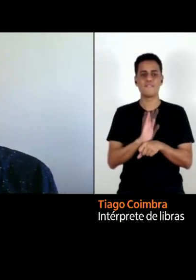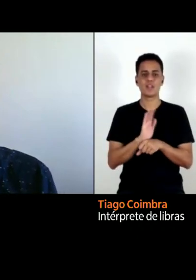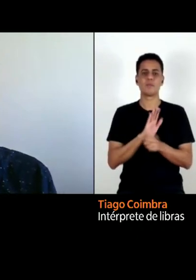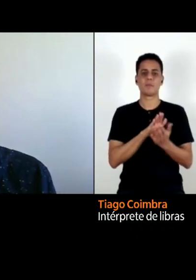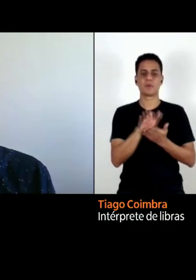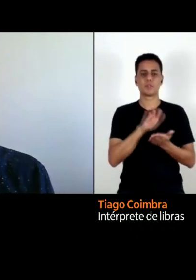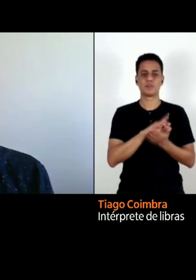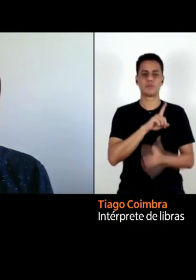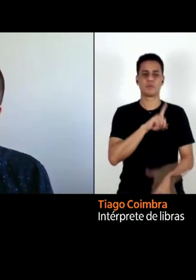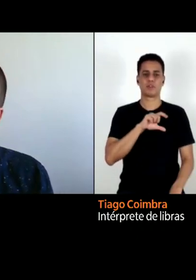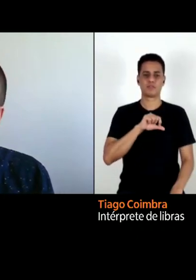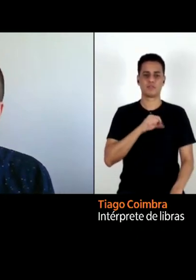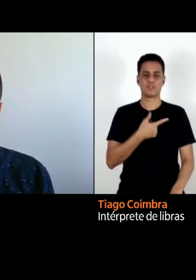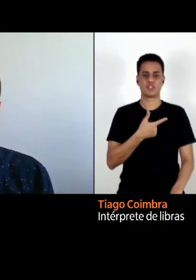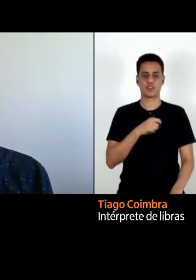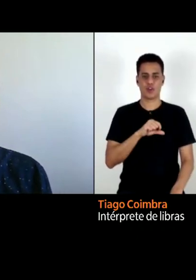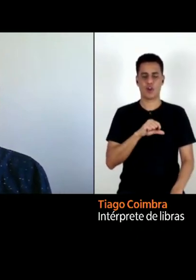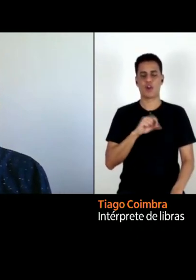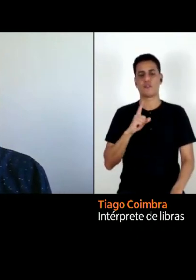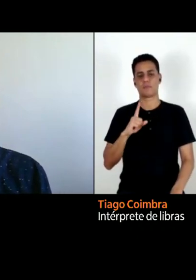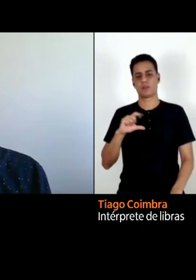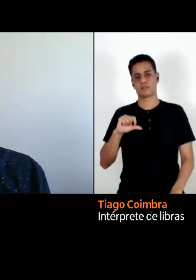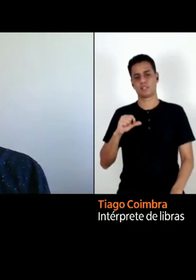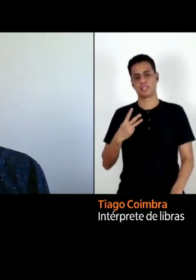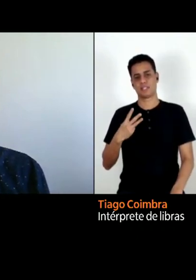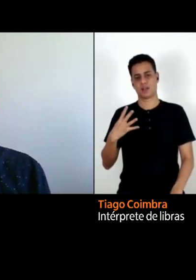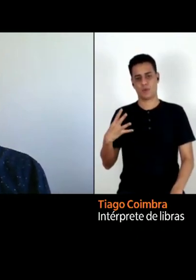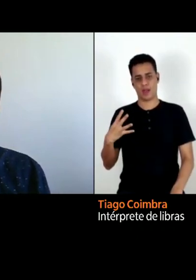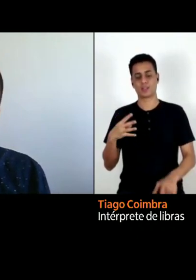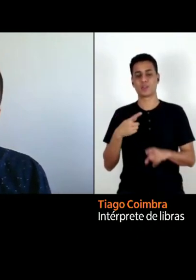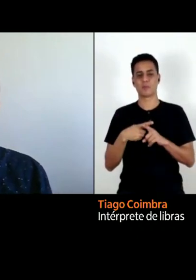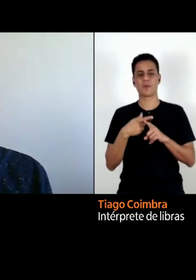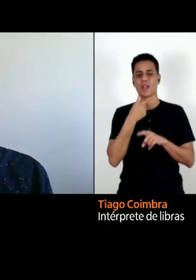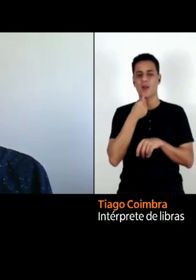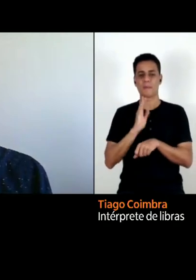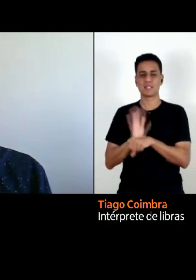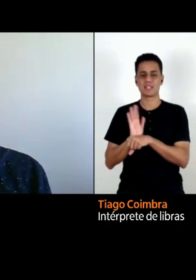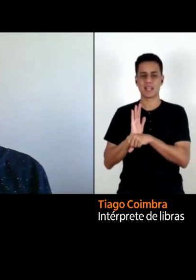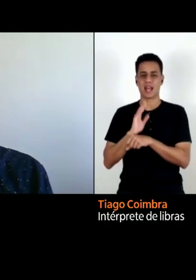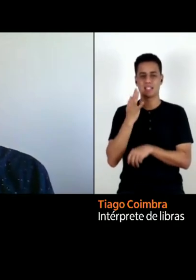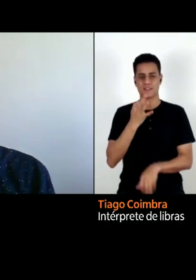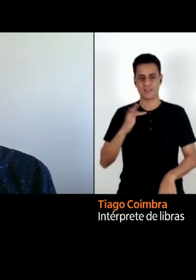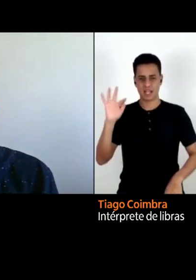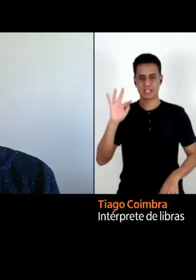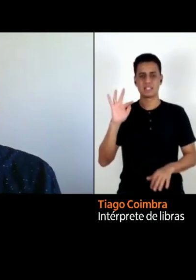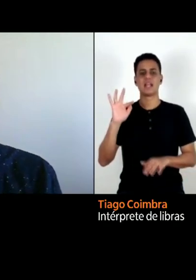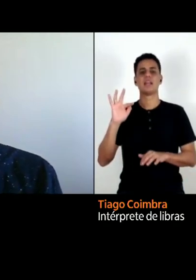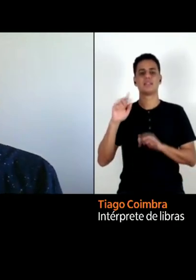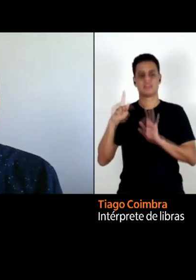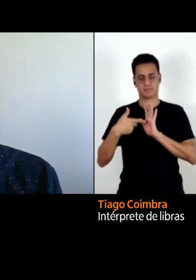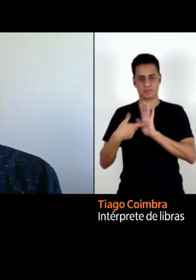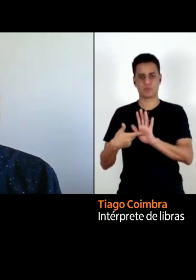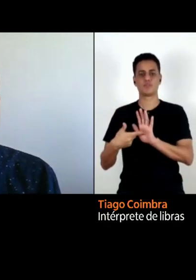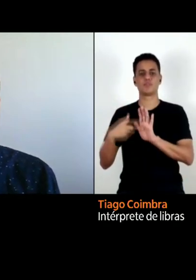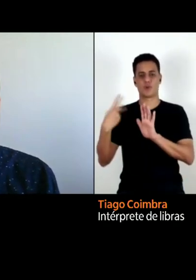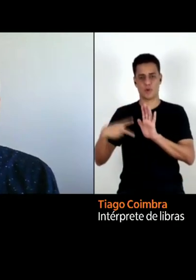1929 e 1934, pois o cineasta francês foi revelado pelo intelectual paulista.